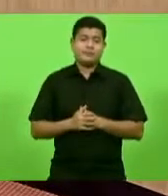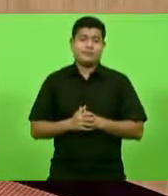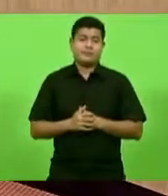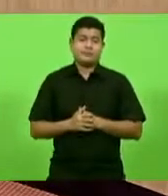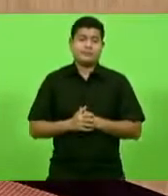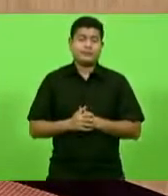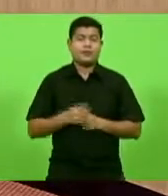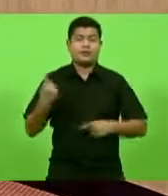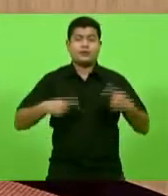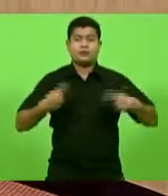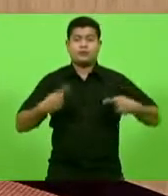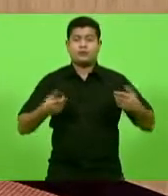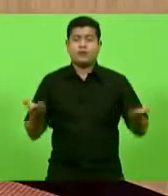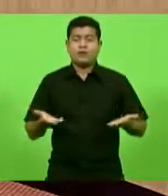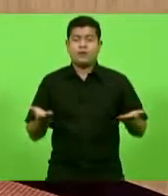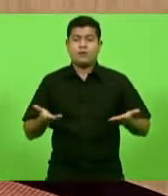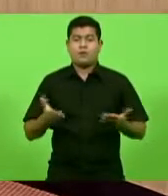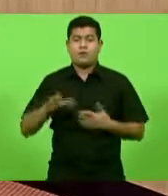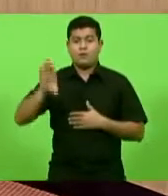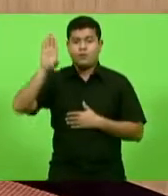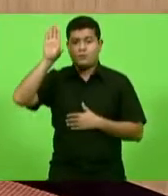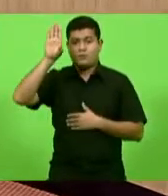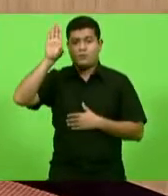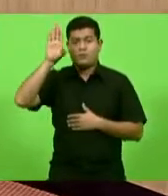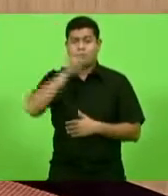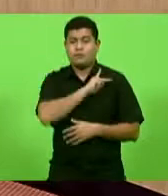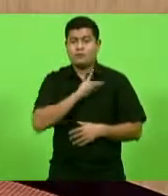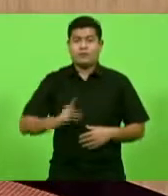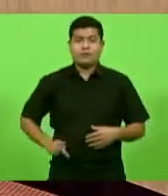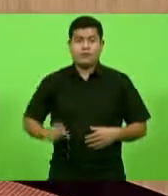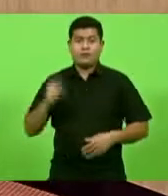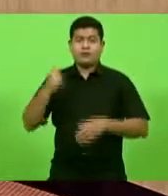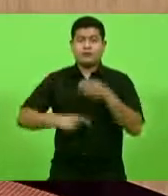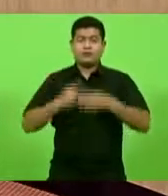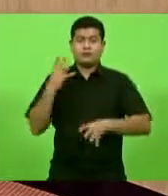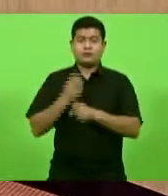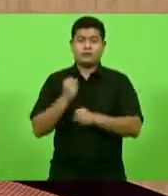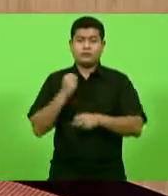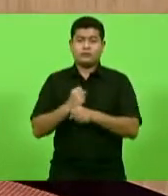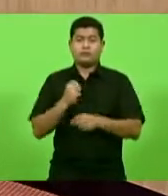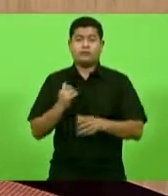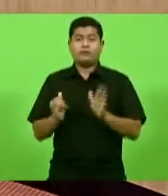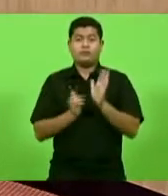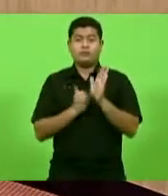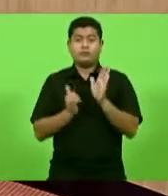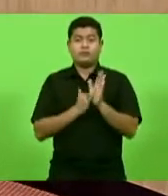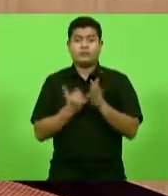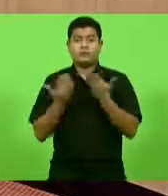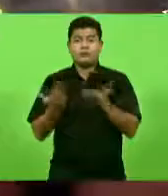matéria, com a palavra, Sua Excelência, o presidente da Comissão de Finanças e Tributação, deputado Marcos Vieira.